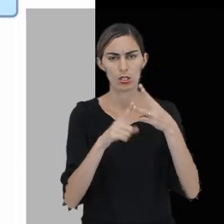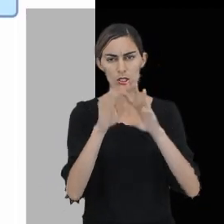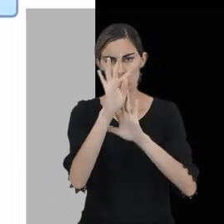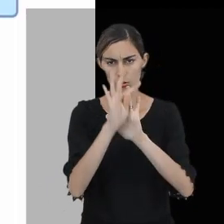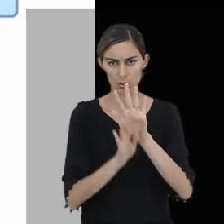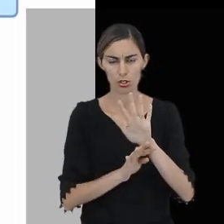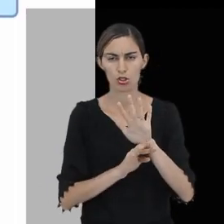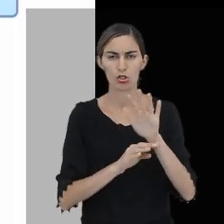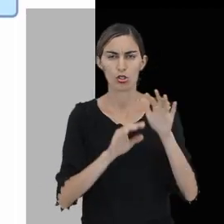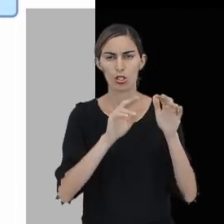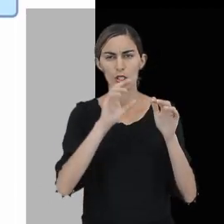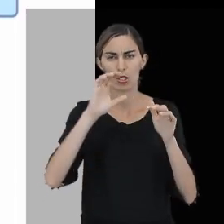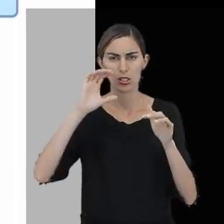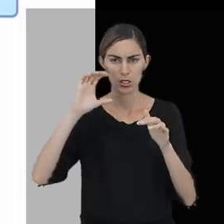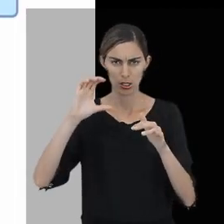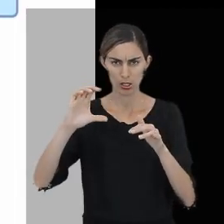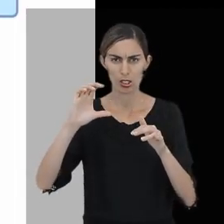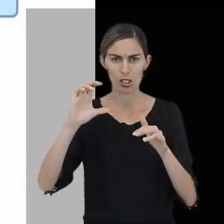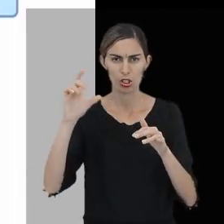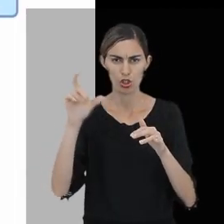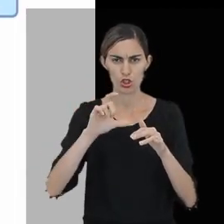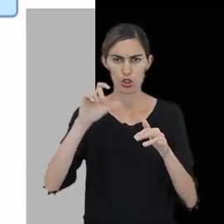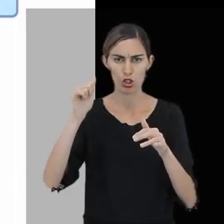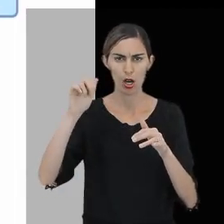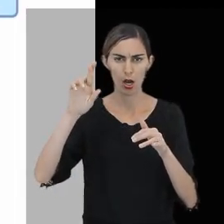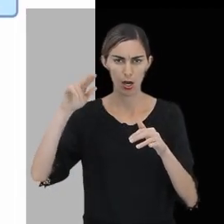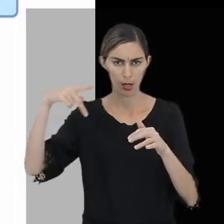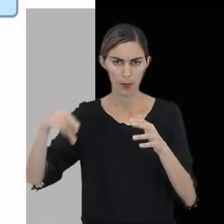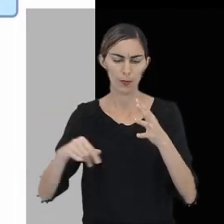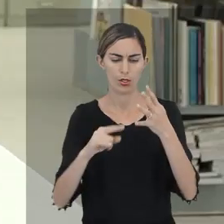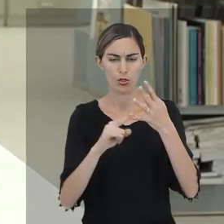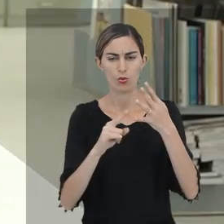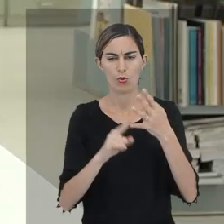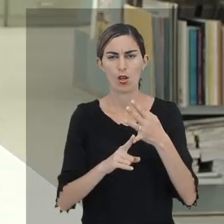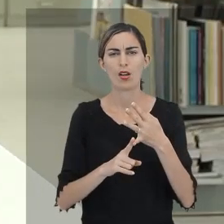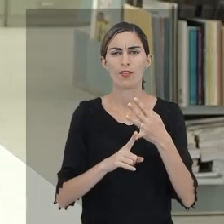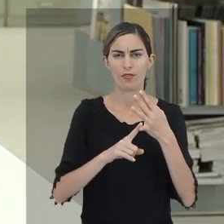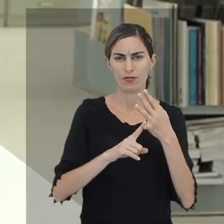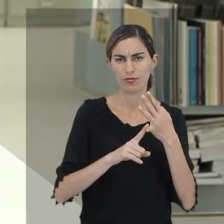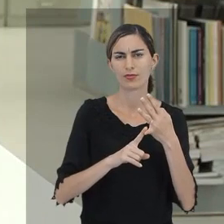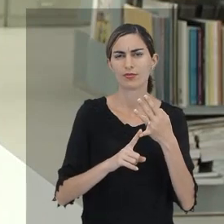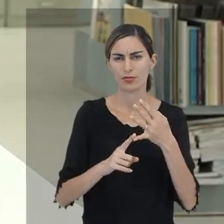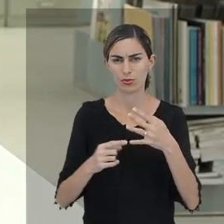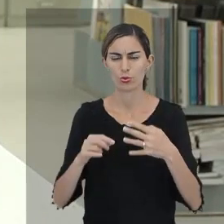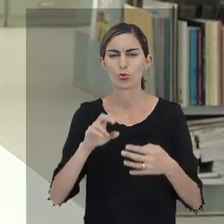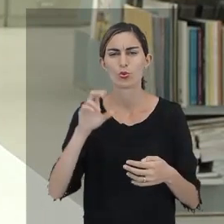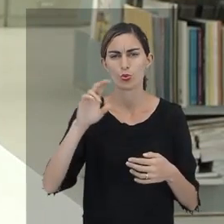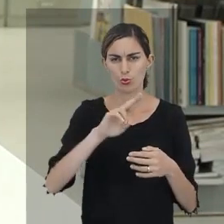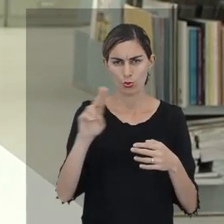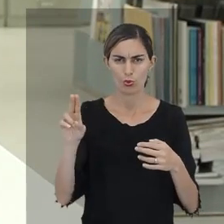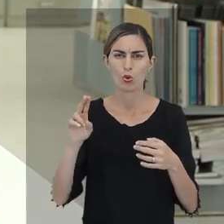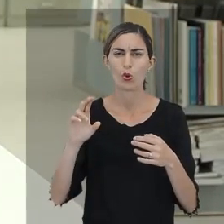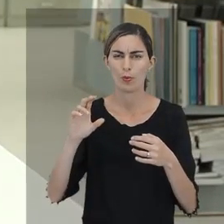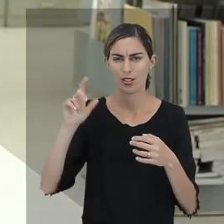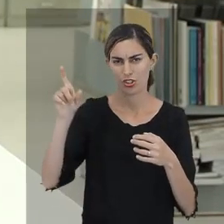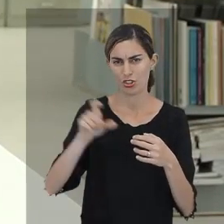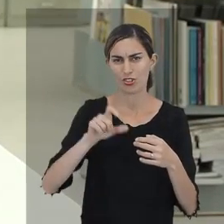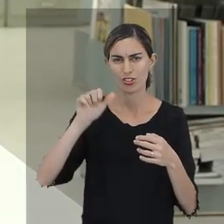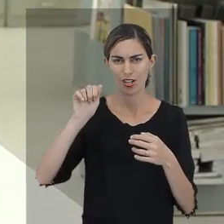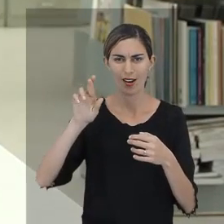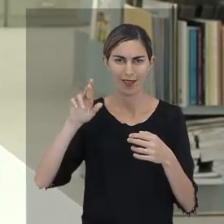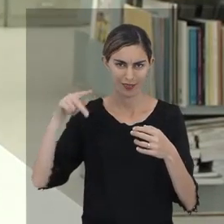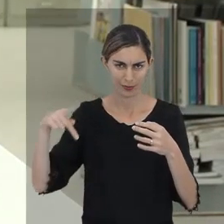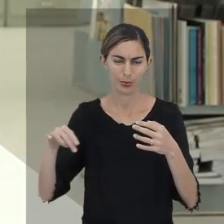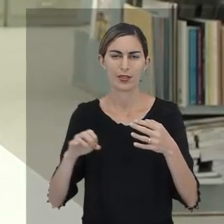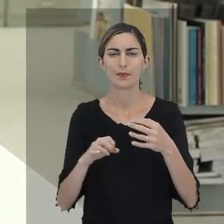com um cachorrinho chamados e sharp e o quarto com o texto java script esses componentes a gente está vendo nessa hora eles aparecem